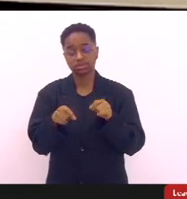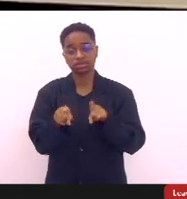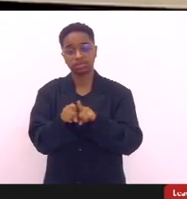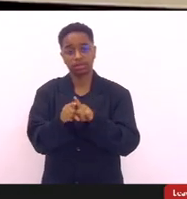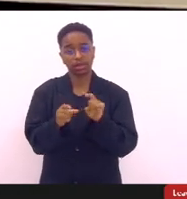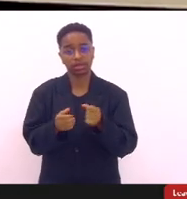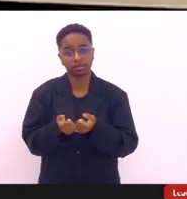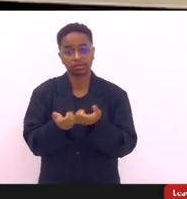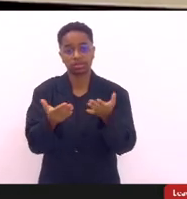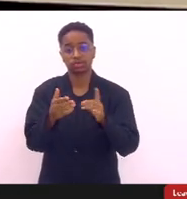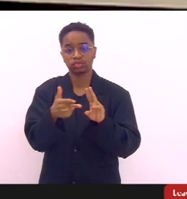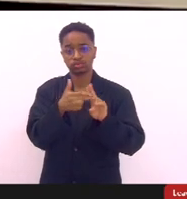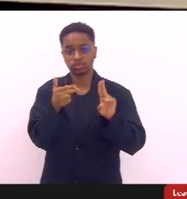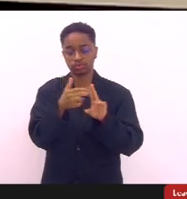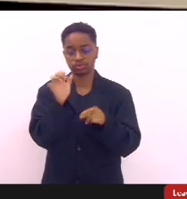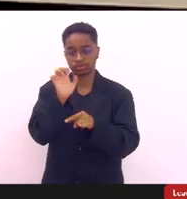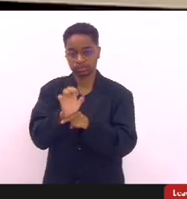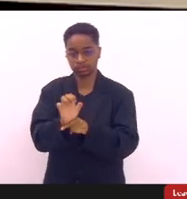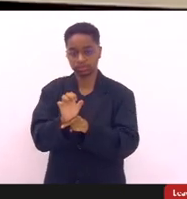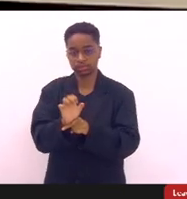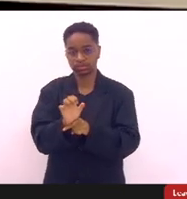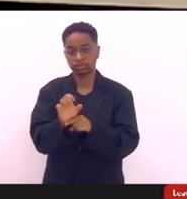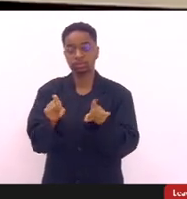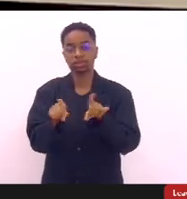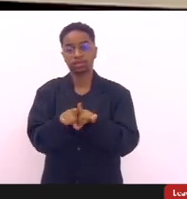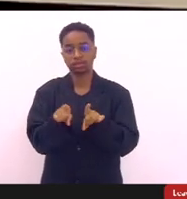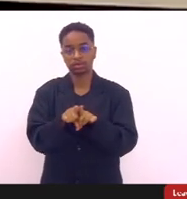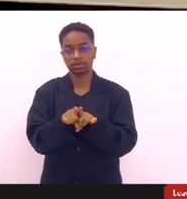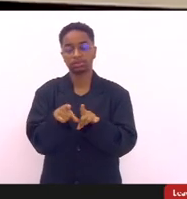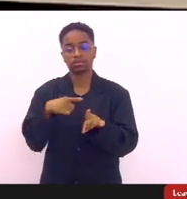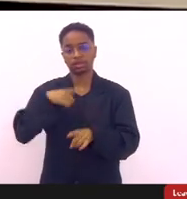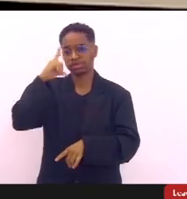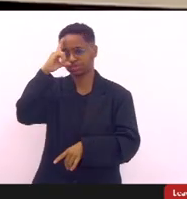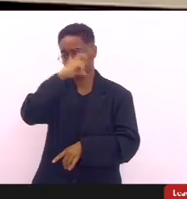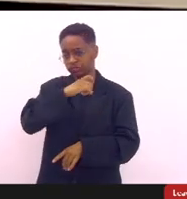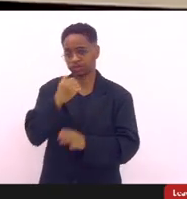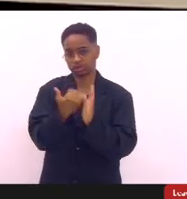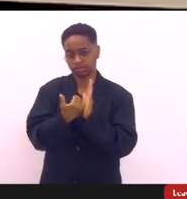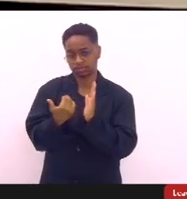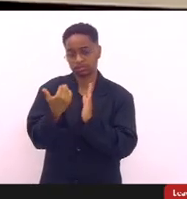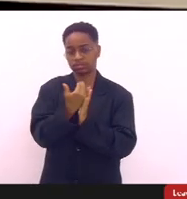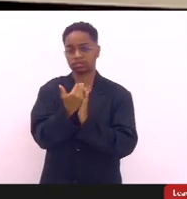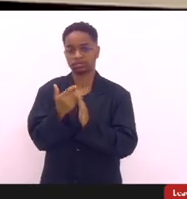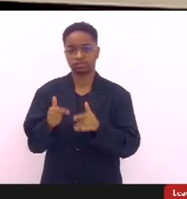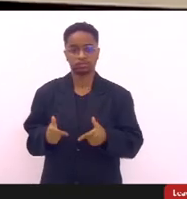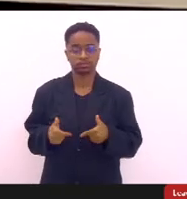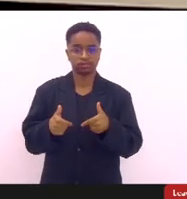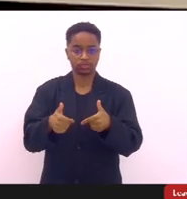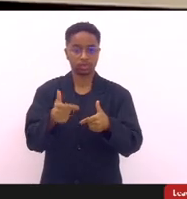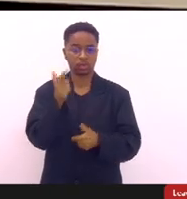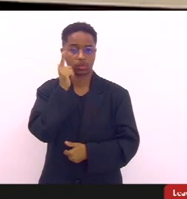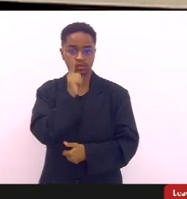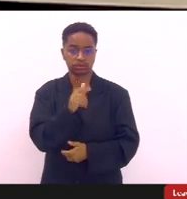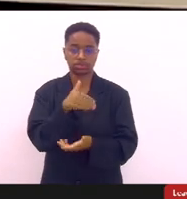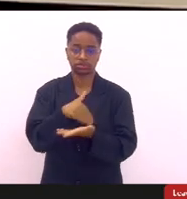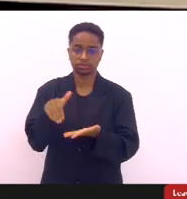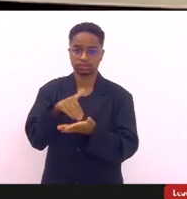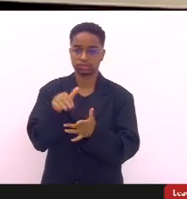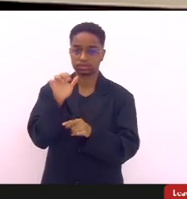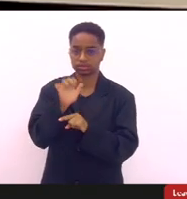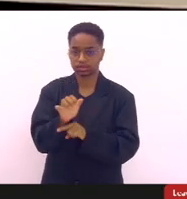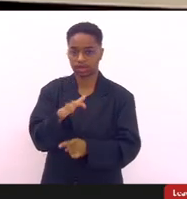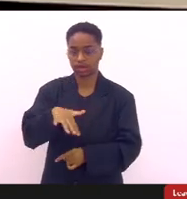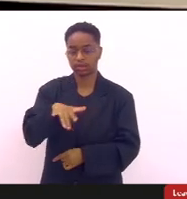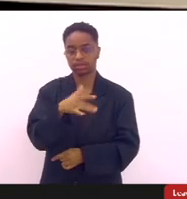pelo SUS estadual, né? E há uma grande dificuldade de fazer com que a Secretaria de Estado de